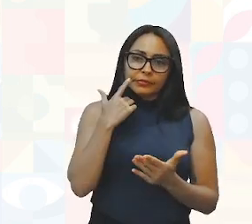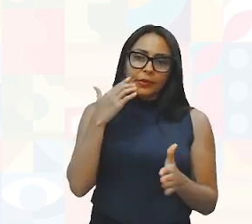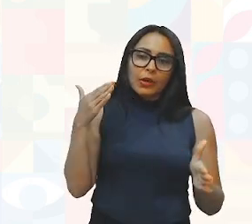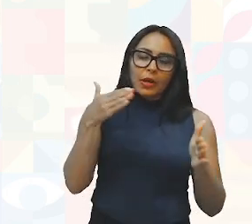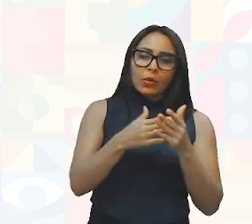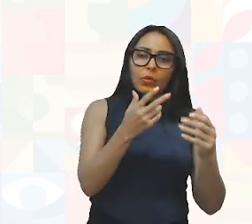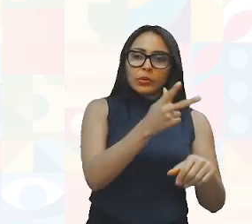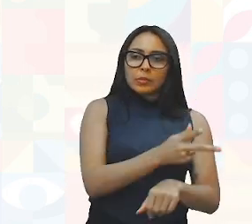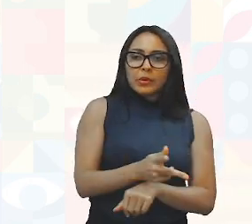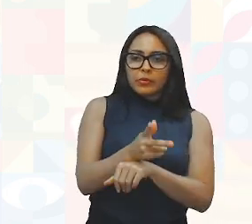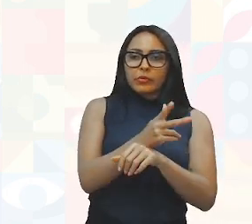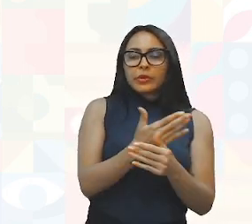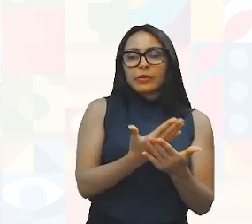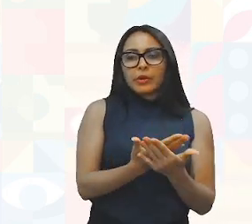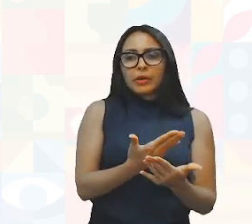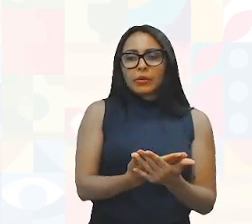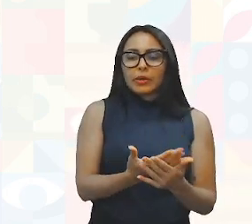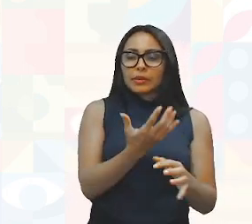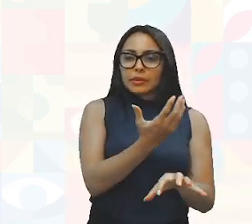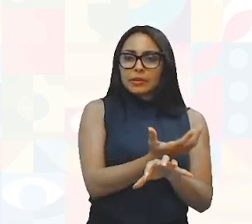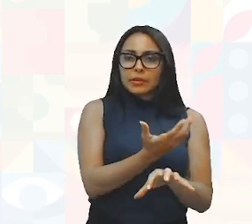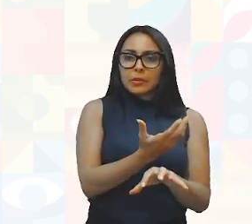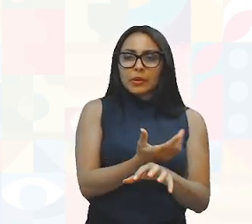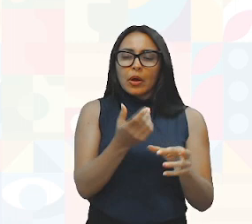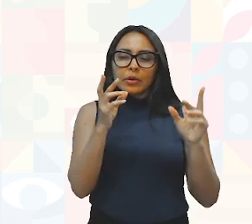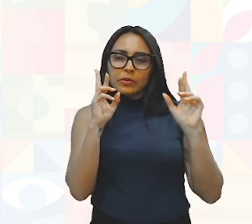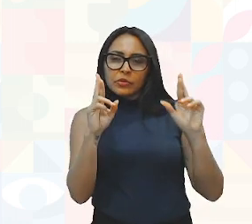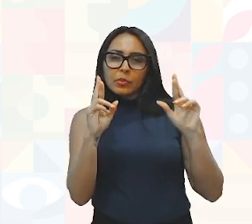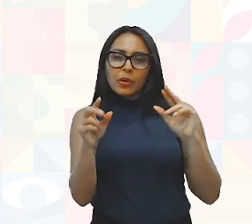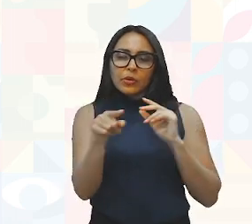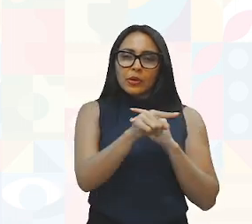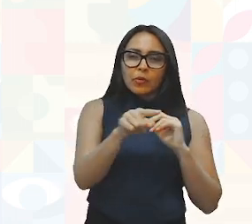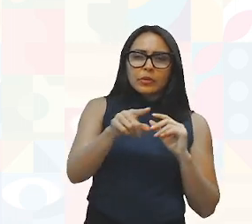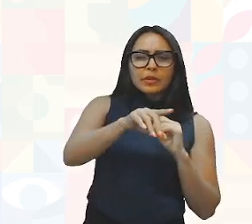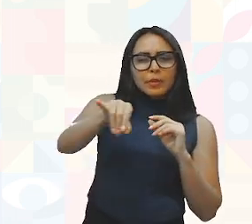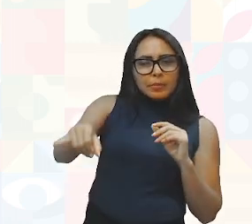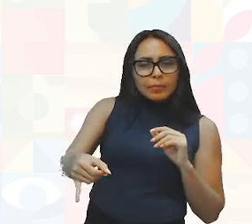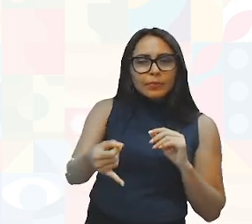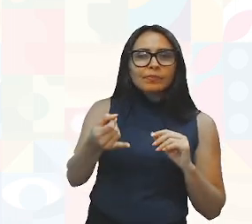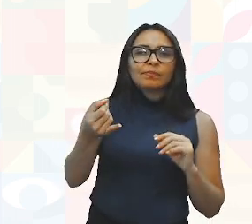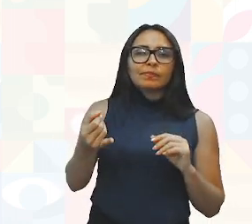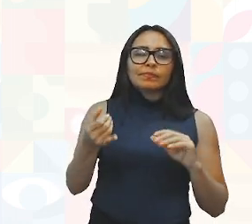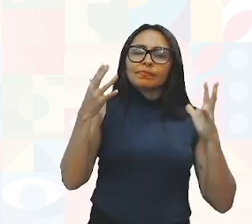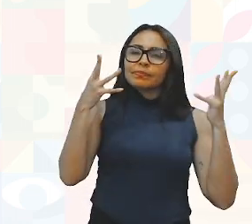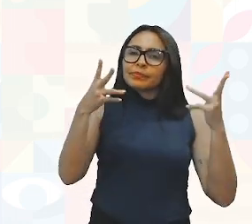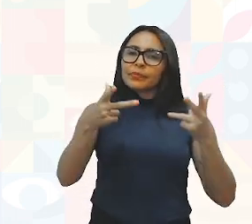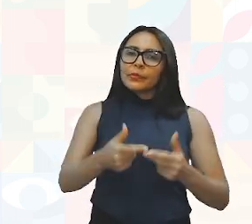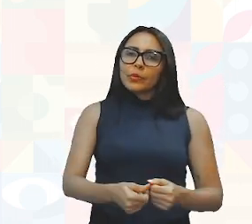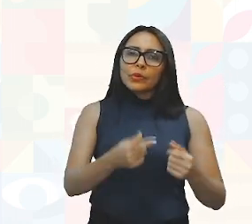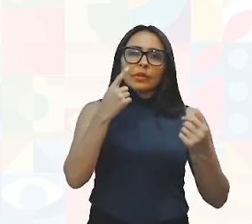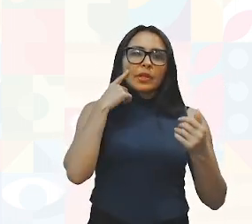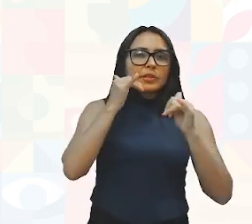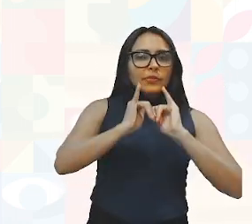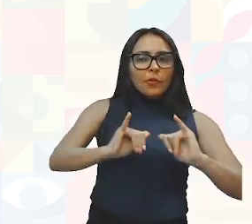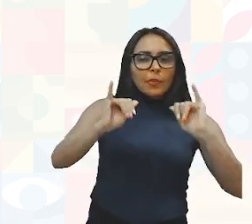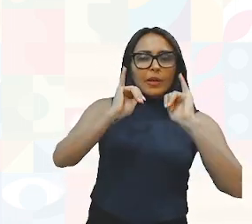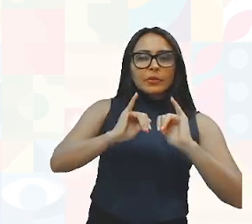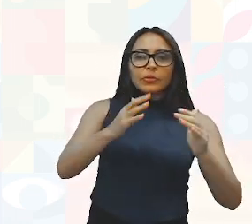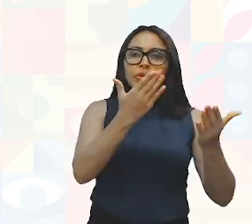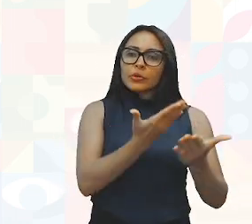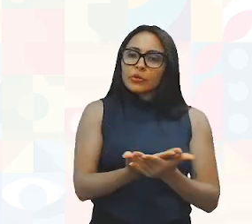disciplina. Espero que você tenha aproveitado todas essas videoaulas. Estude todos